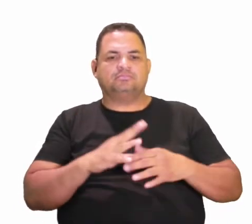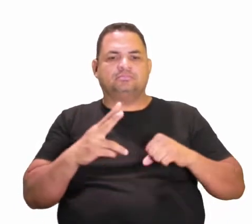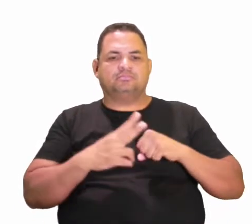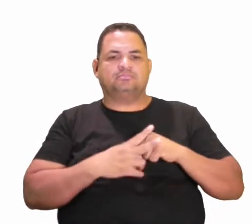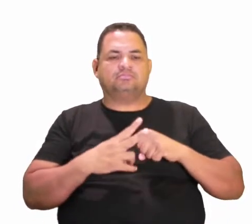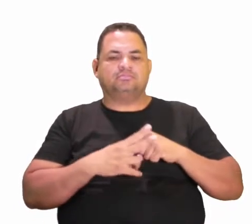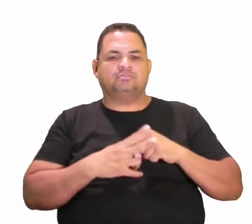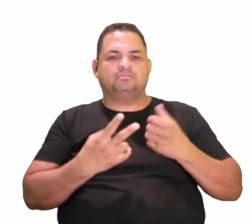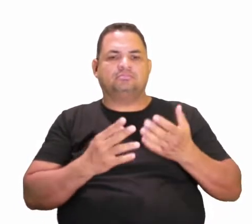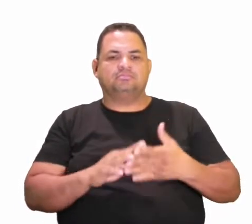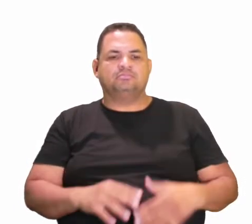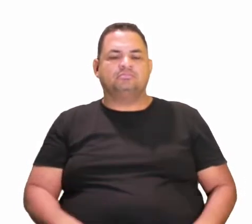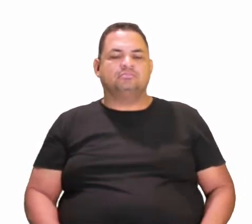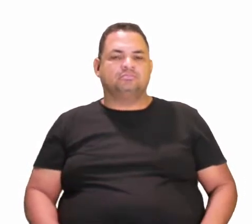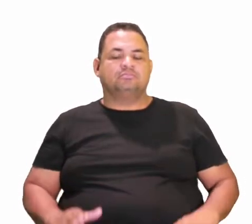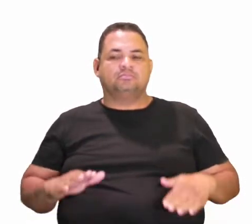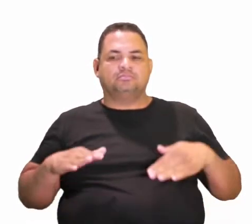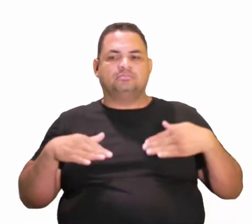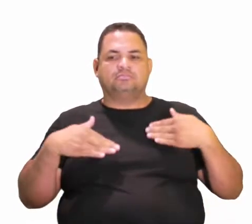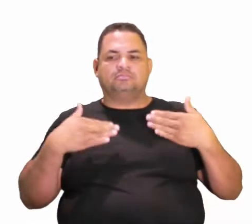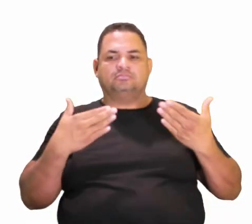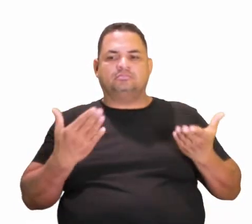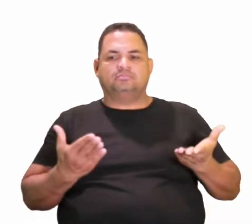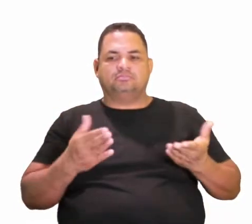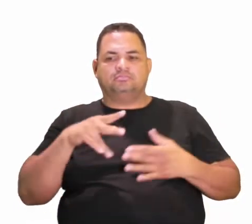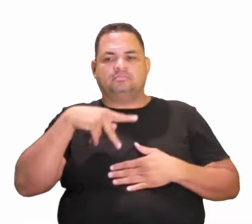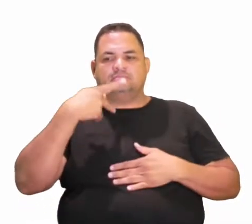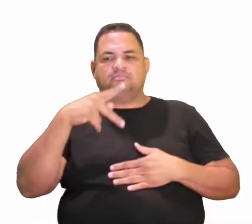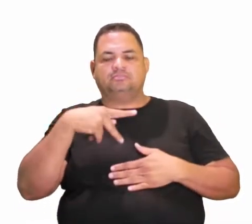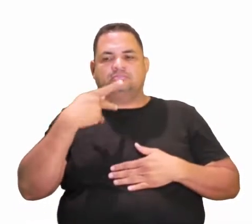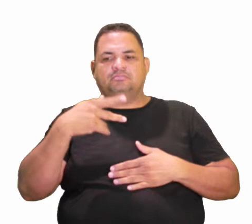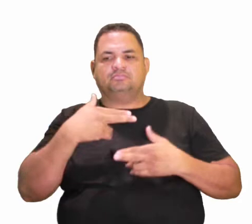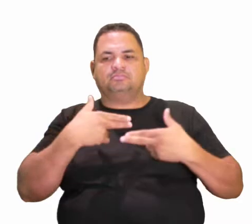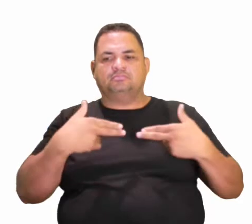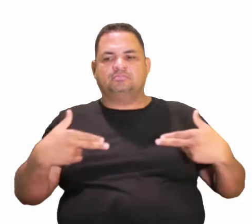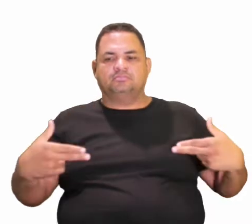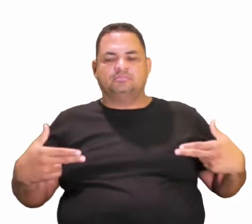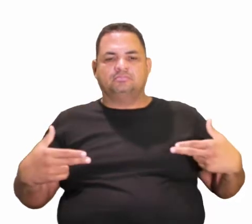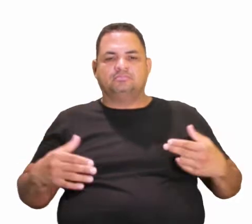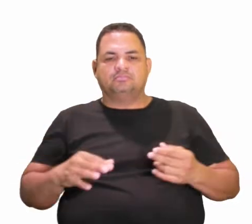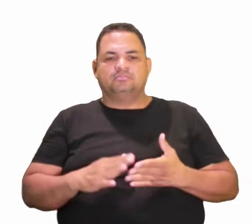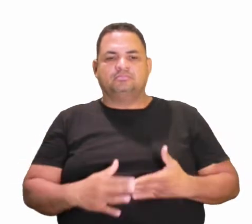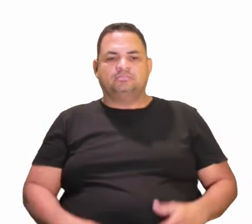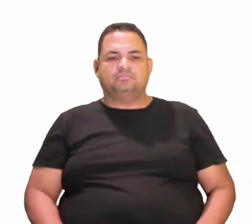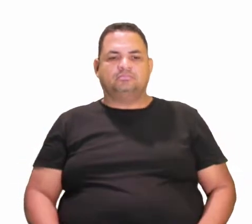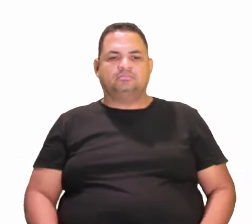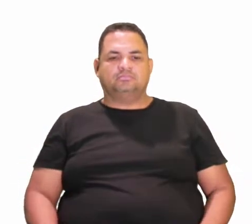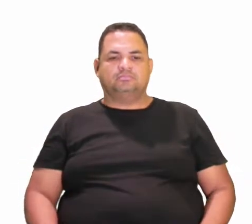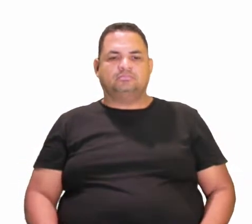aqui. Já quando eu falo de coisas que estão